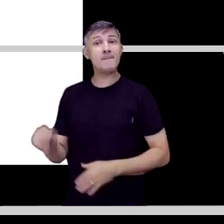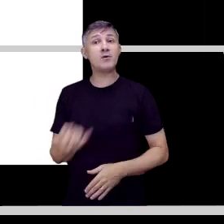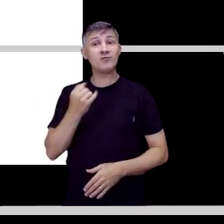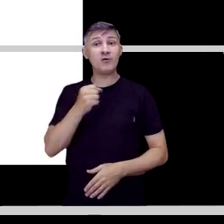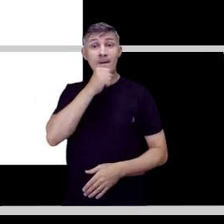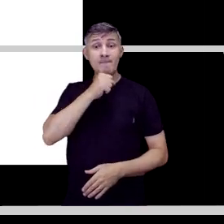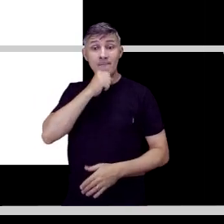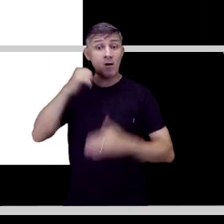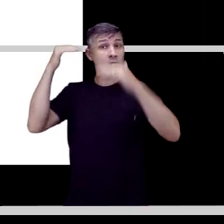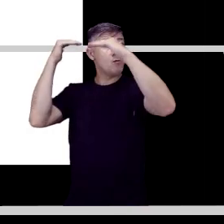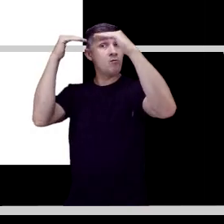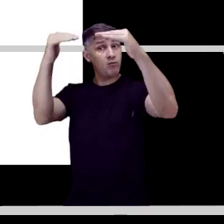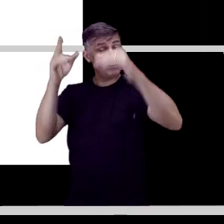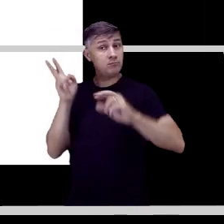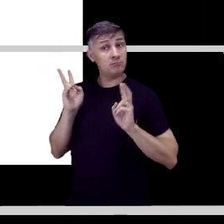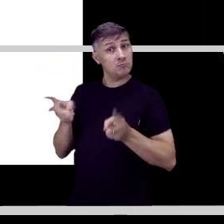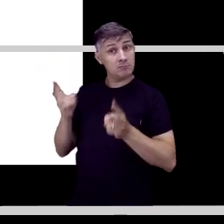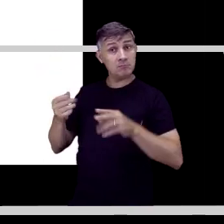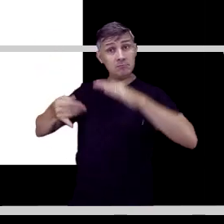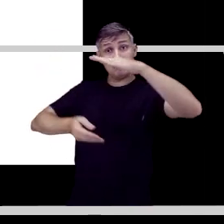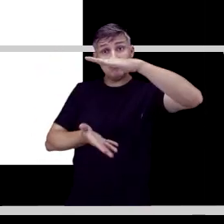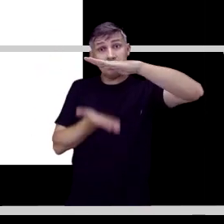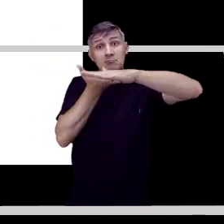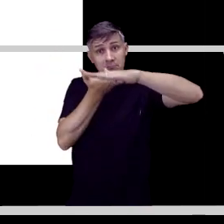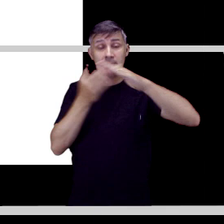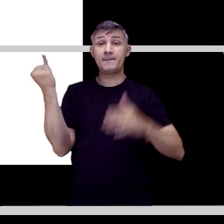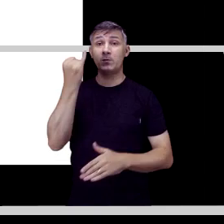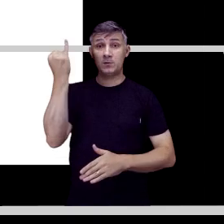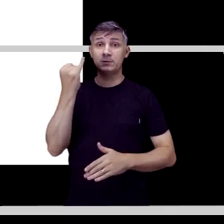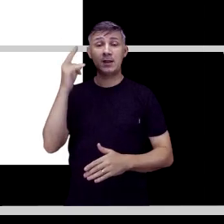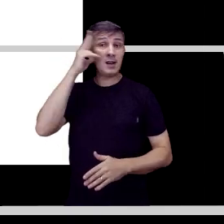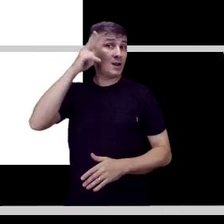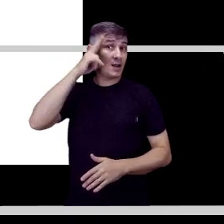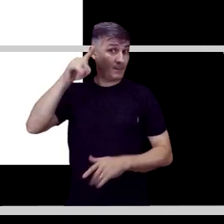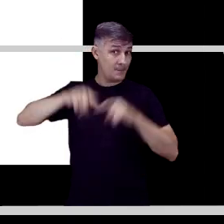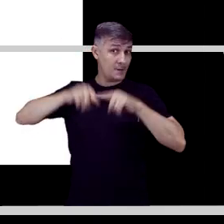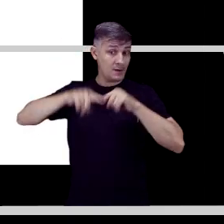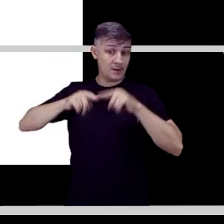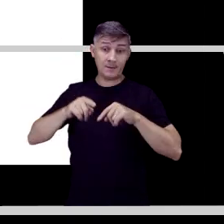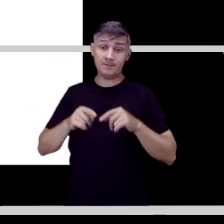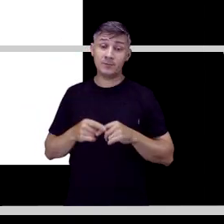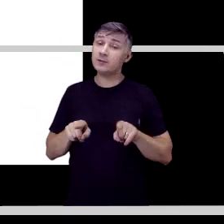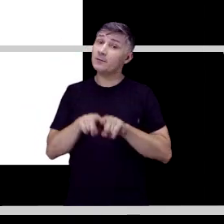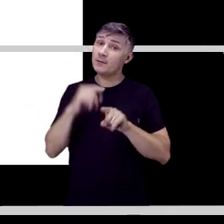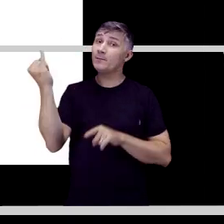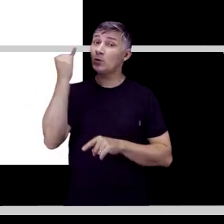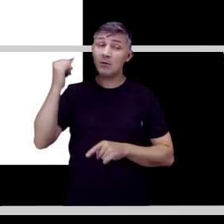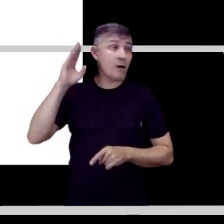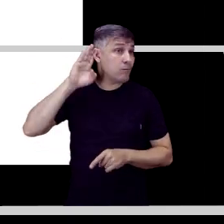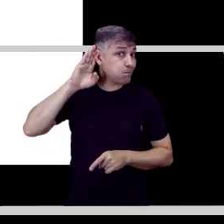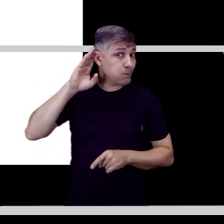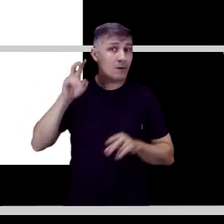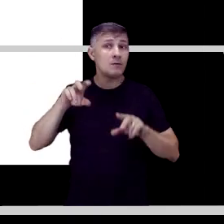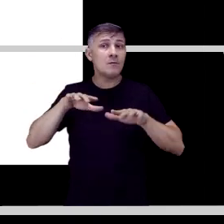como forro, como um importante elemento para a acústica, né, desse local,